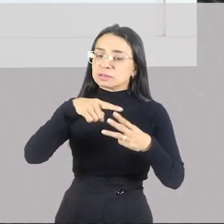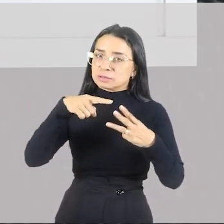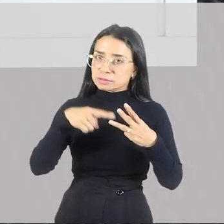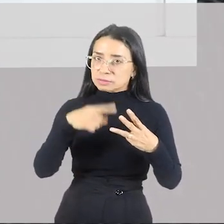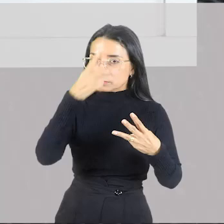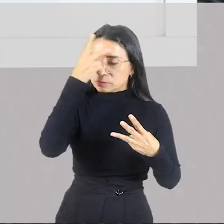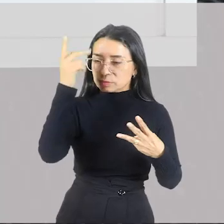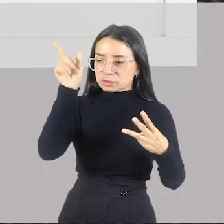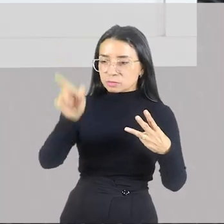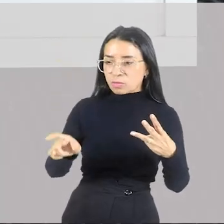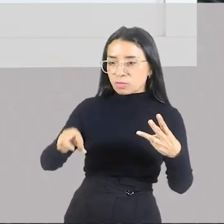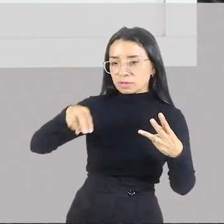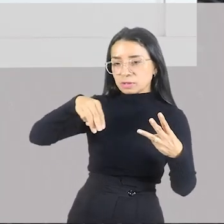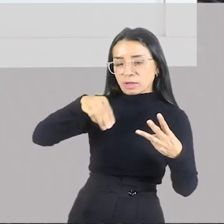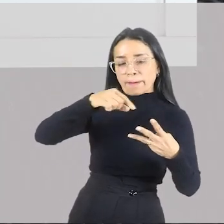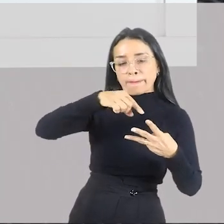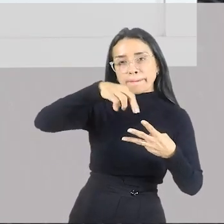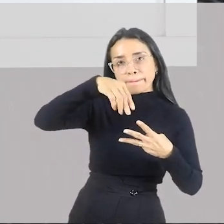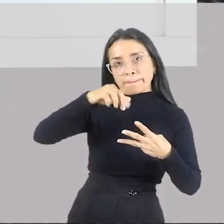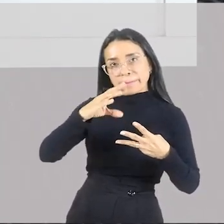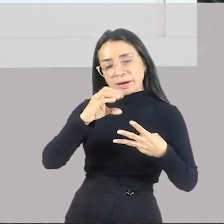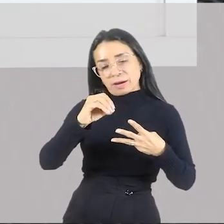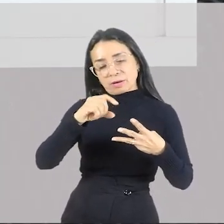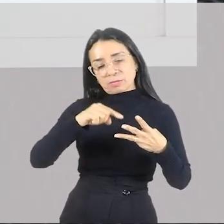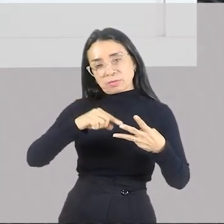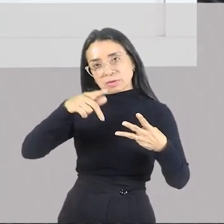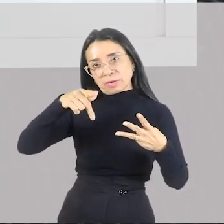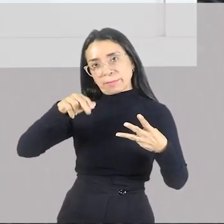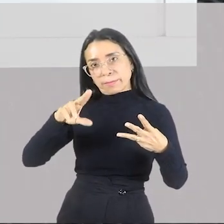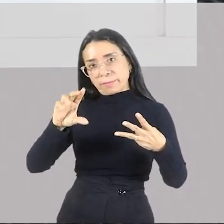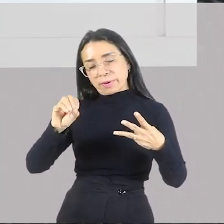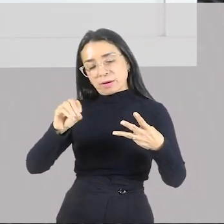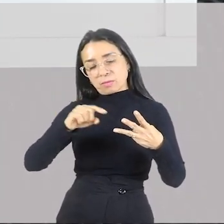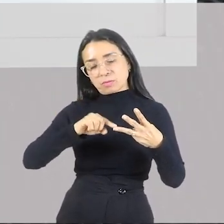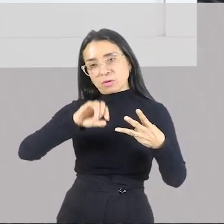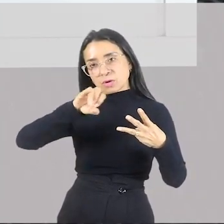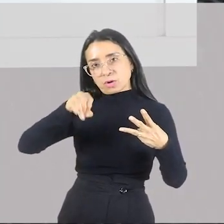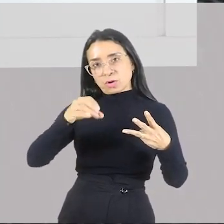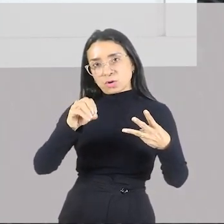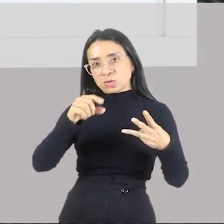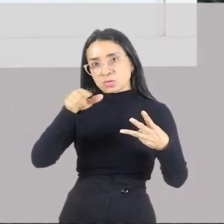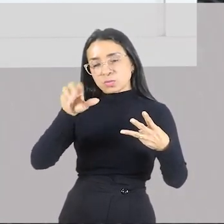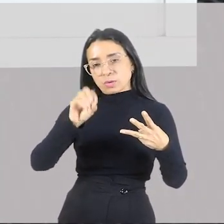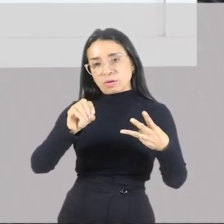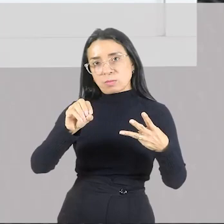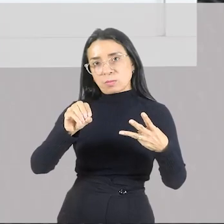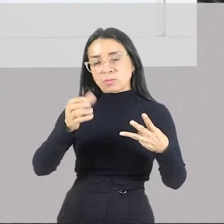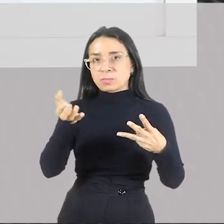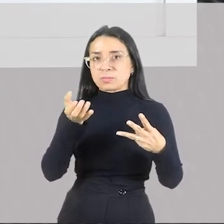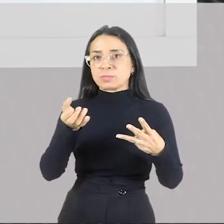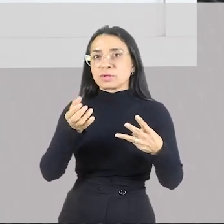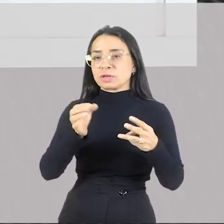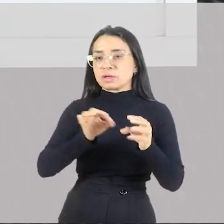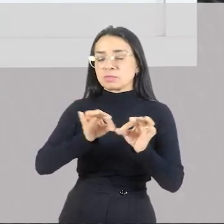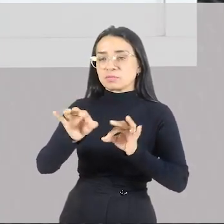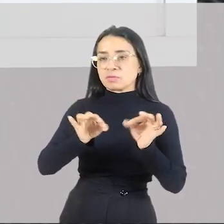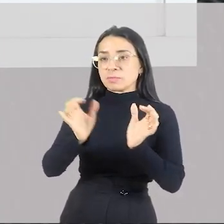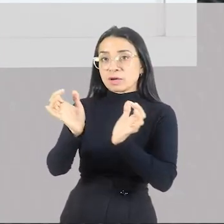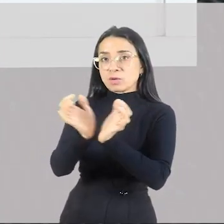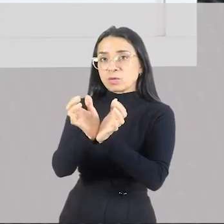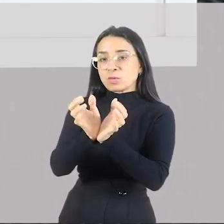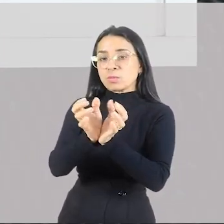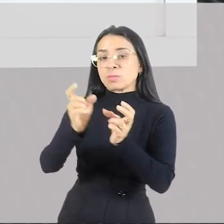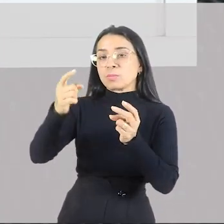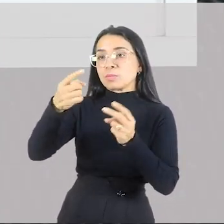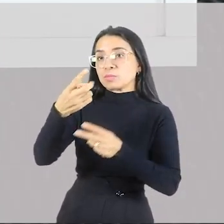e João. E eu quero formar grupos de 2. Ora, beleza, vamos botar aqui exemplos, tá?